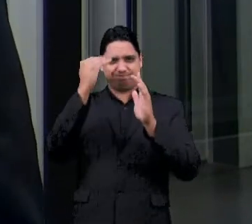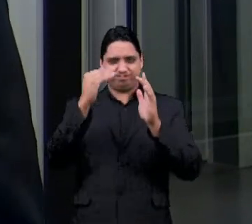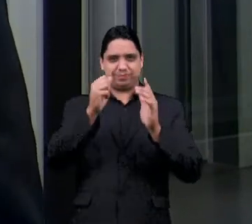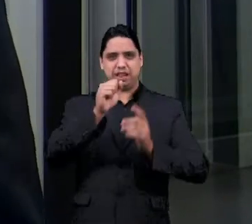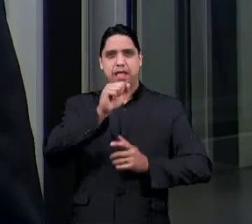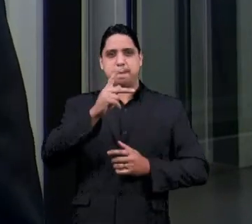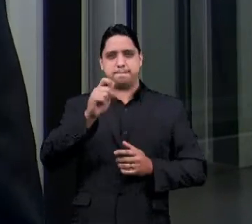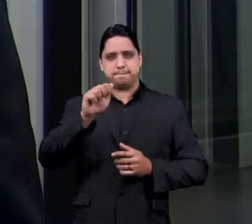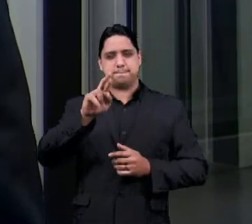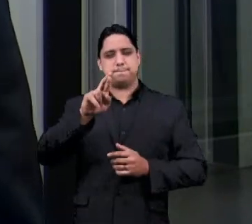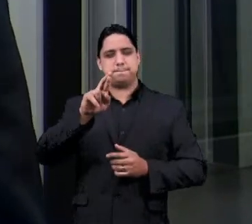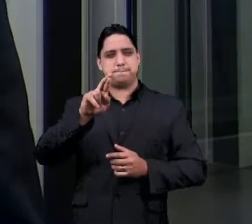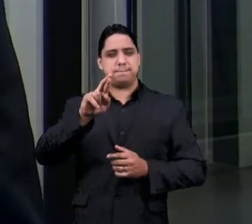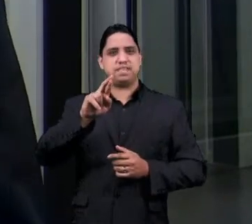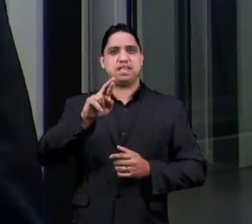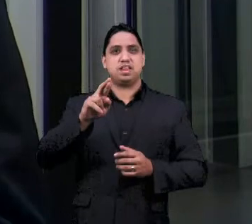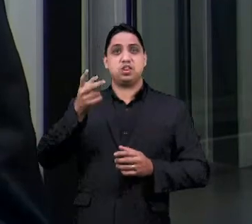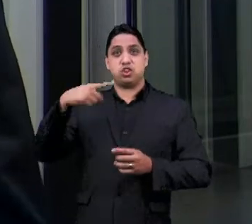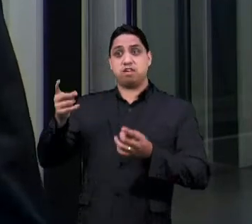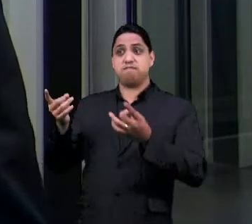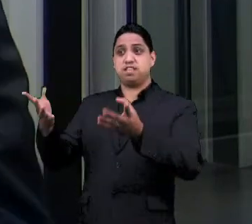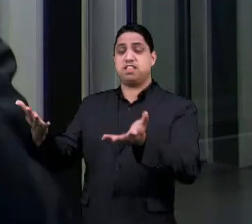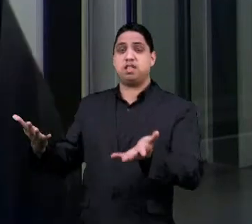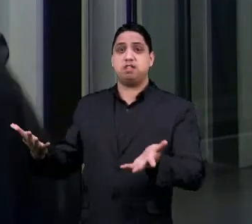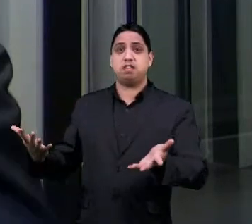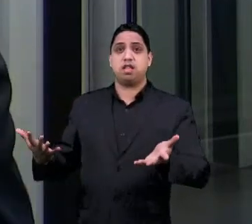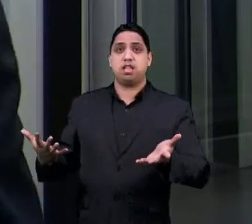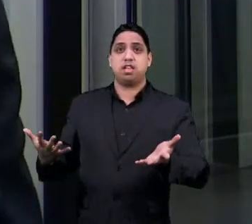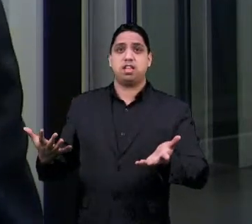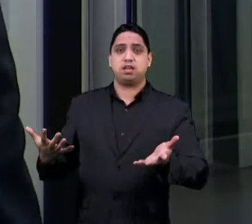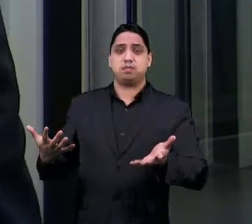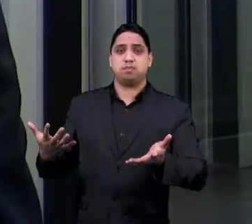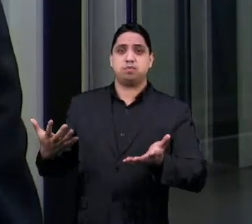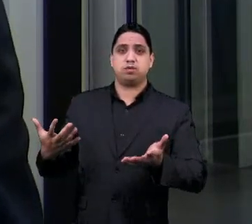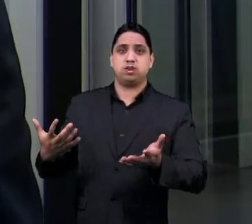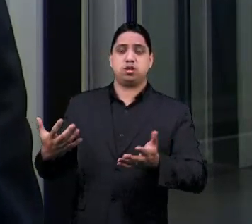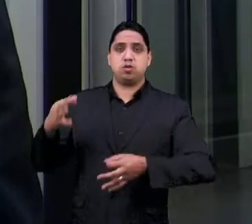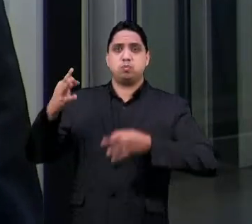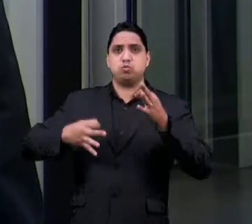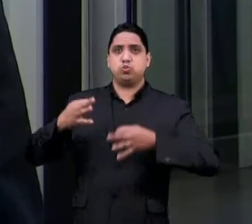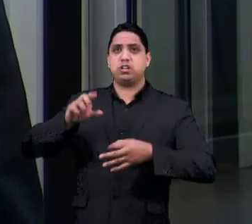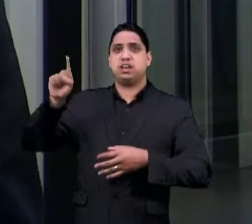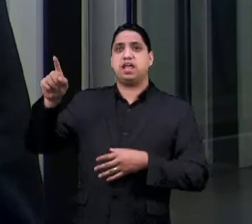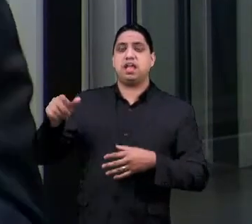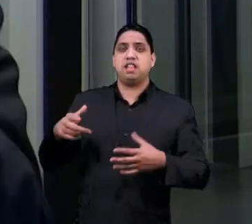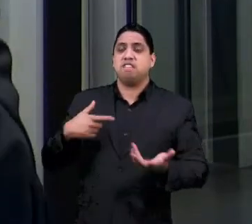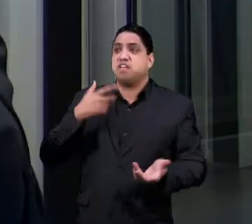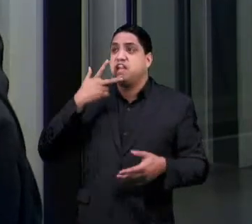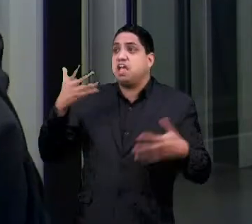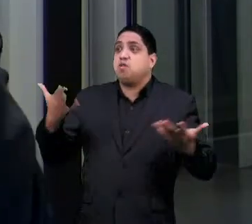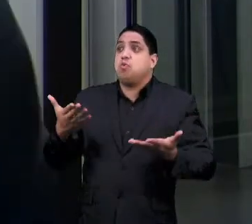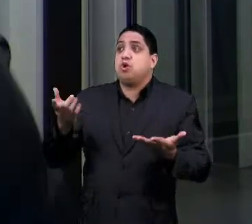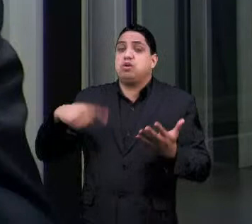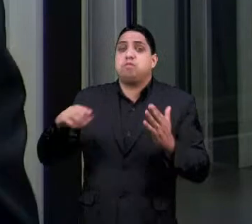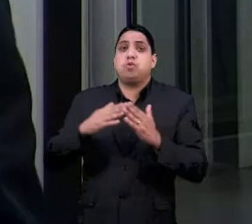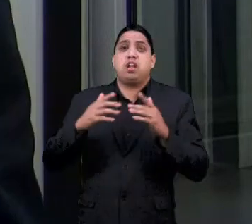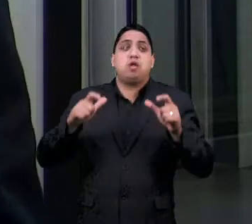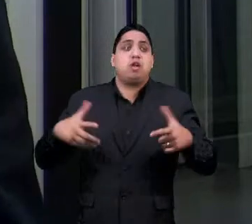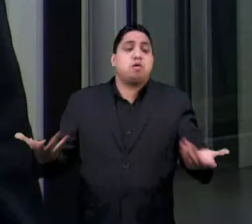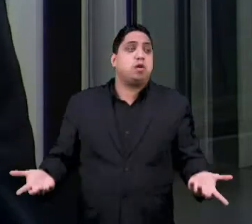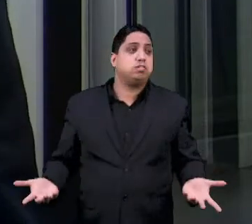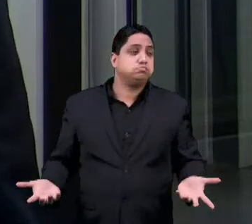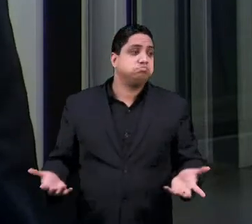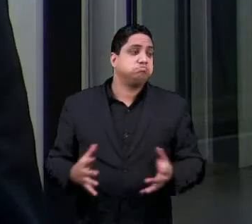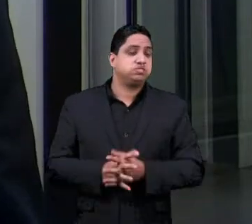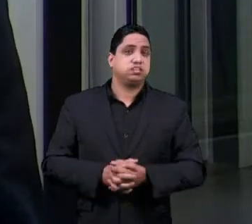agora? Betinho foi assim, nós vendemos um apartamento para um juiz lá de 2 do Indaiá e não tínhamos para onde ir, onde que o senhor nos mandou para